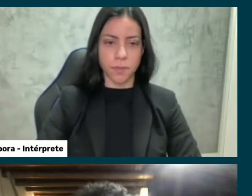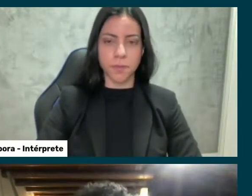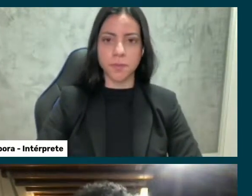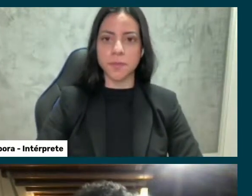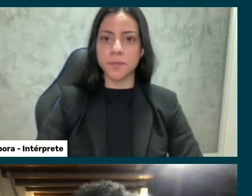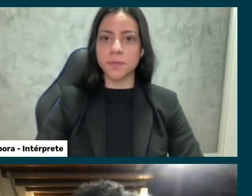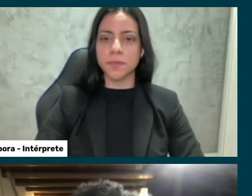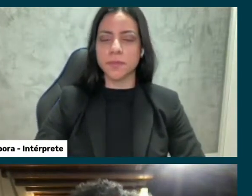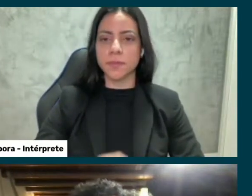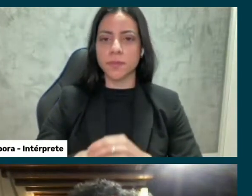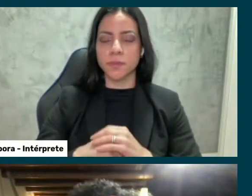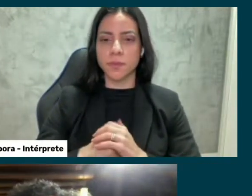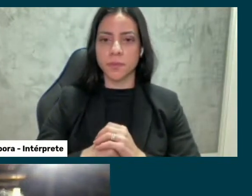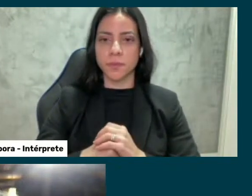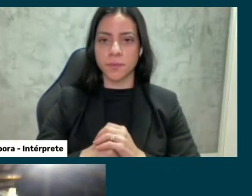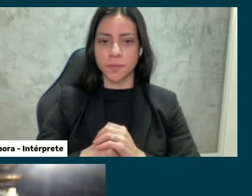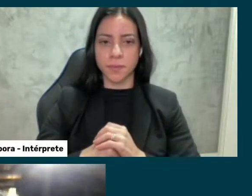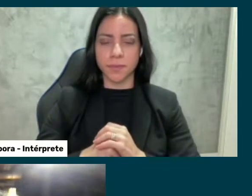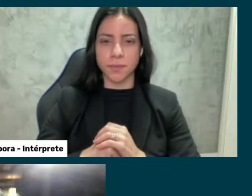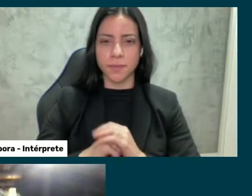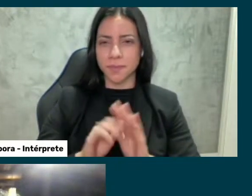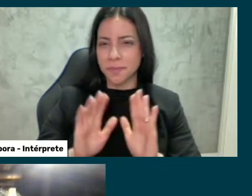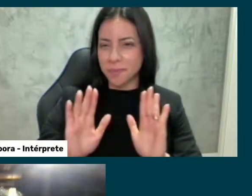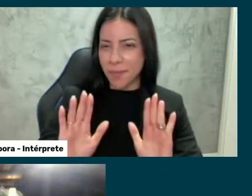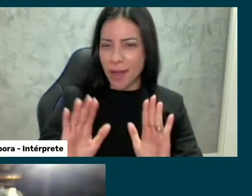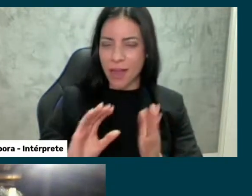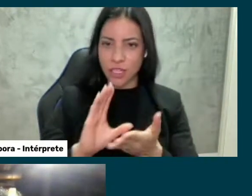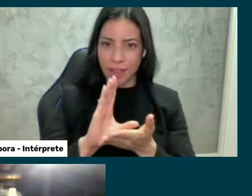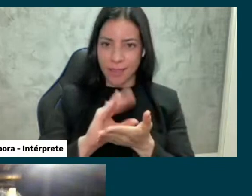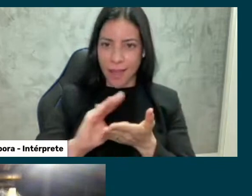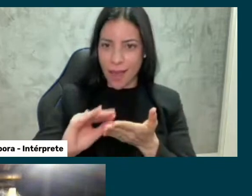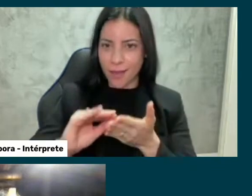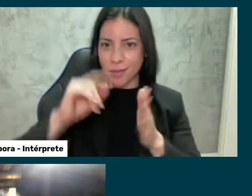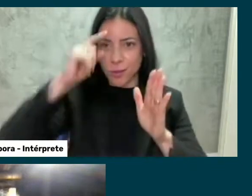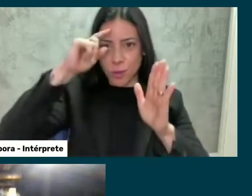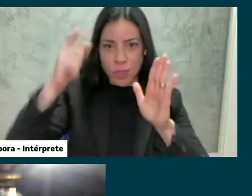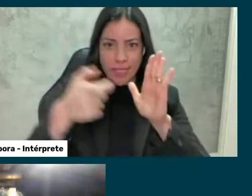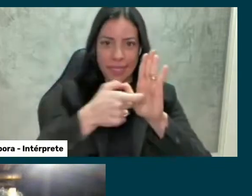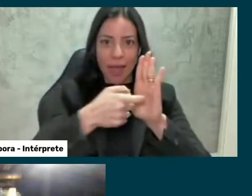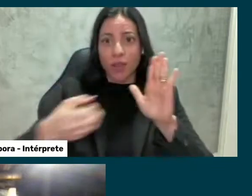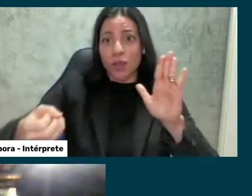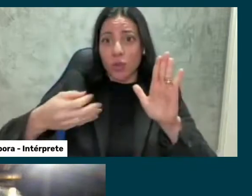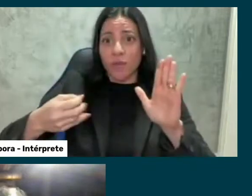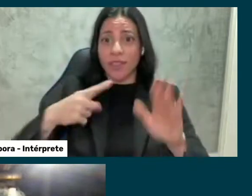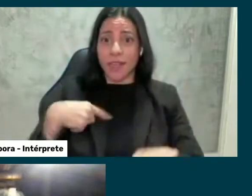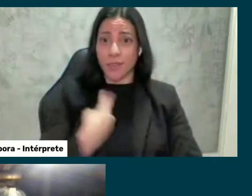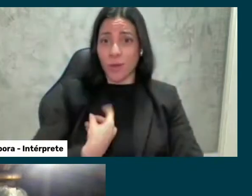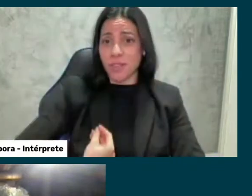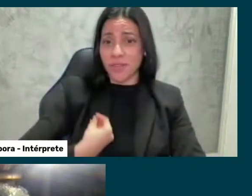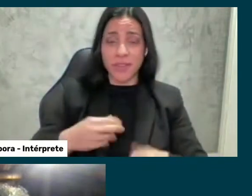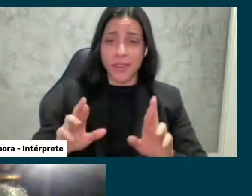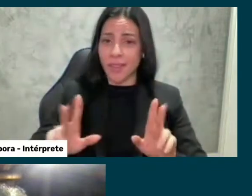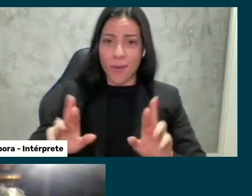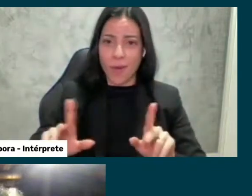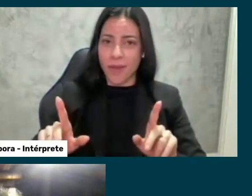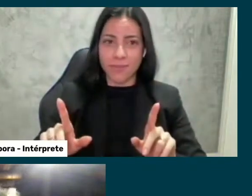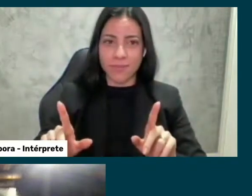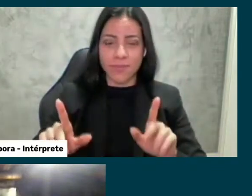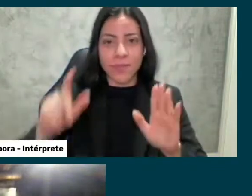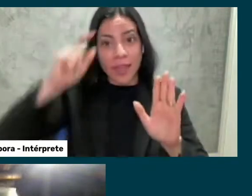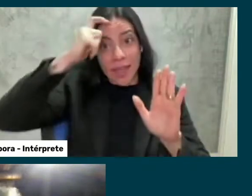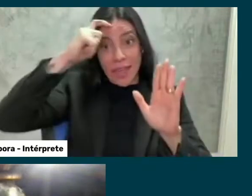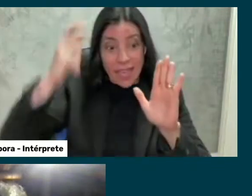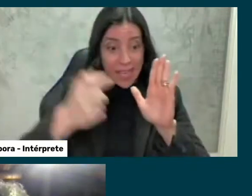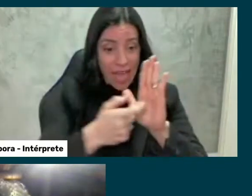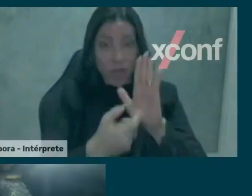assim, dados e IA não são novidade na nossa vida, né? IA não surgiu com o ChatGPT. Eu